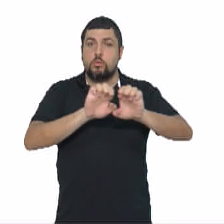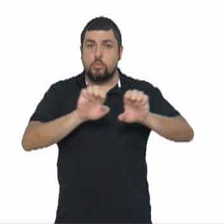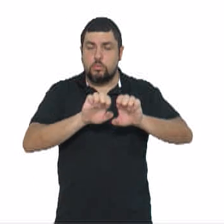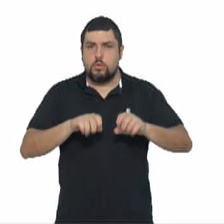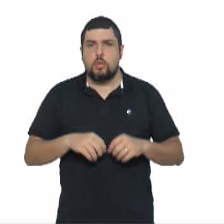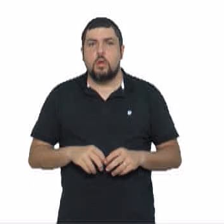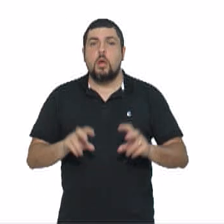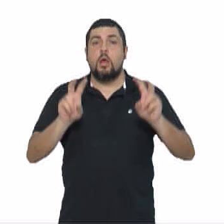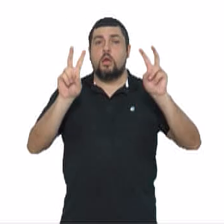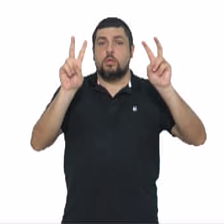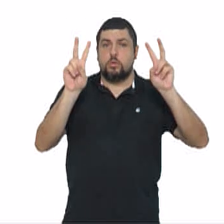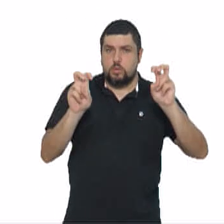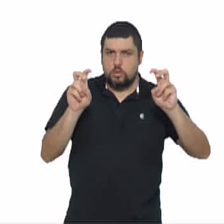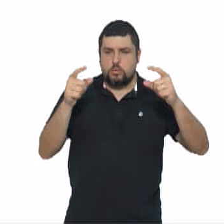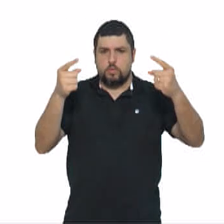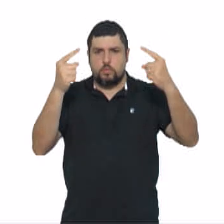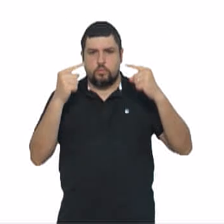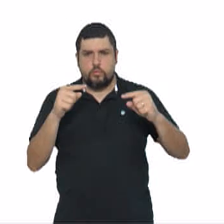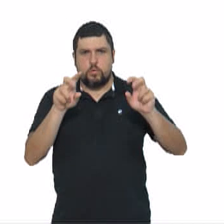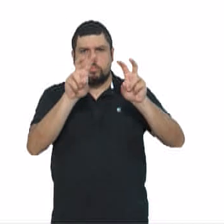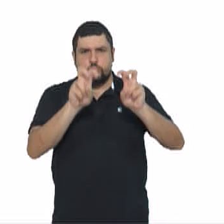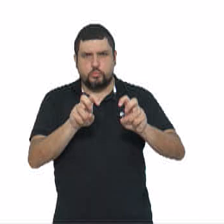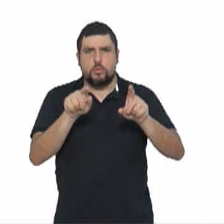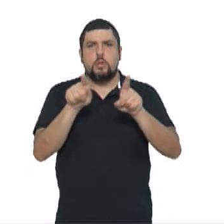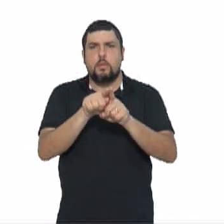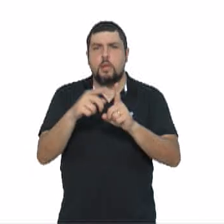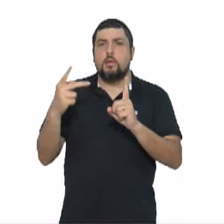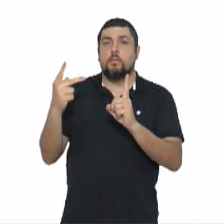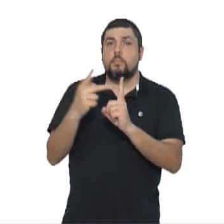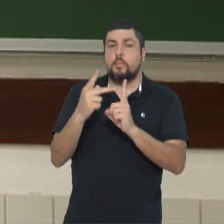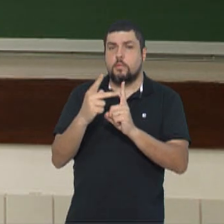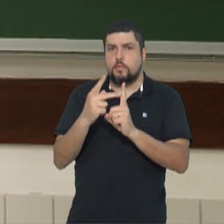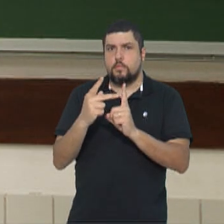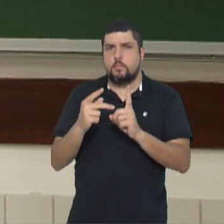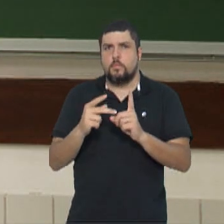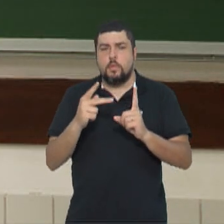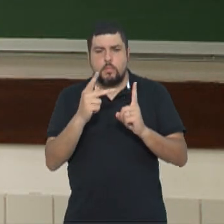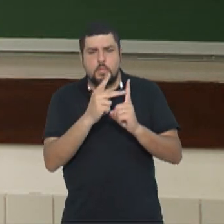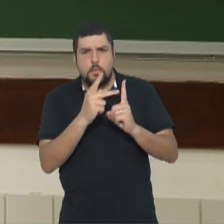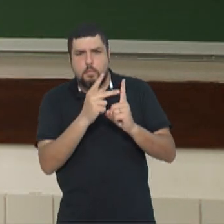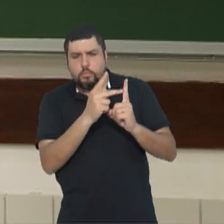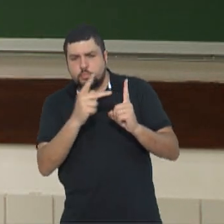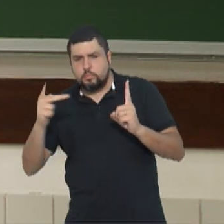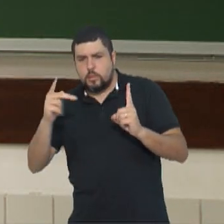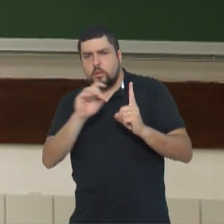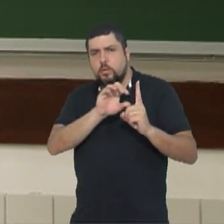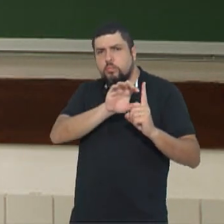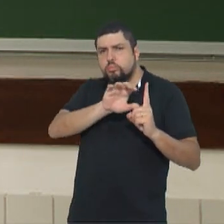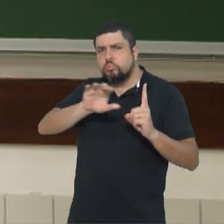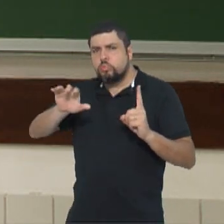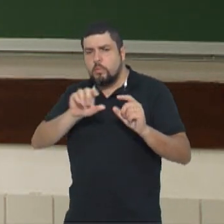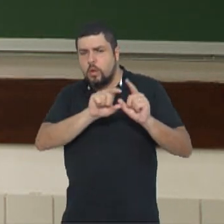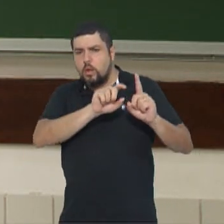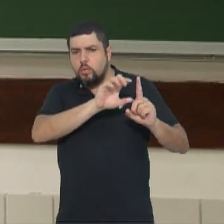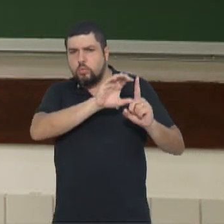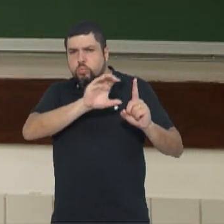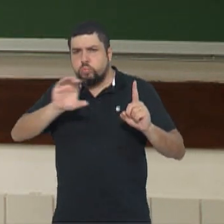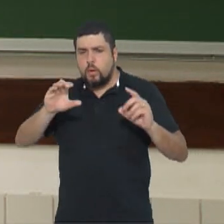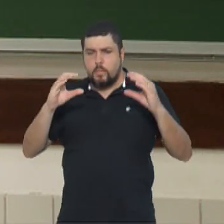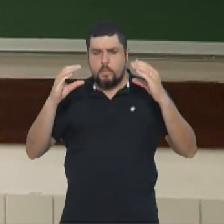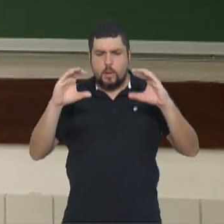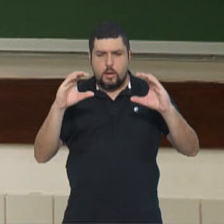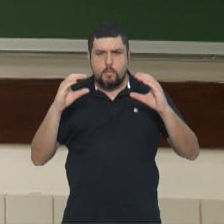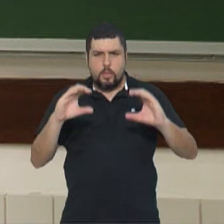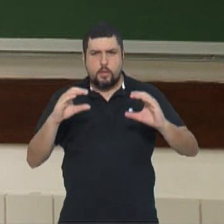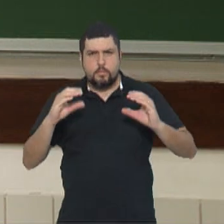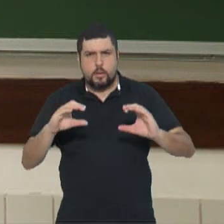Título que nós vimos, subtítulo e parágrafos. A gente viu que tem parágrafos de introdução, desenvolvimento e conclusão. Eu coloquei para